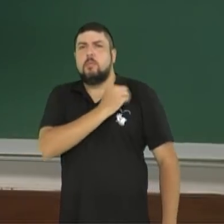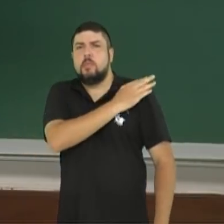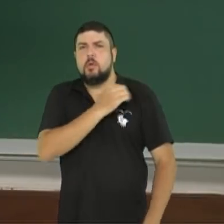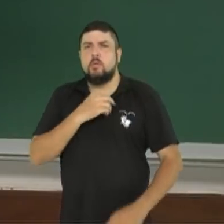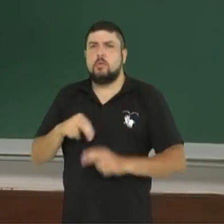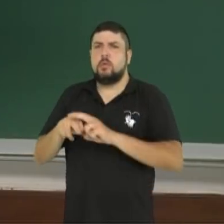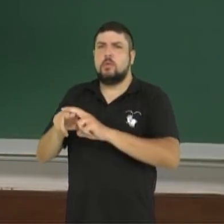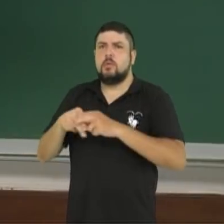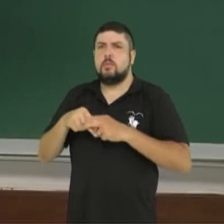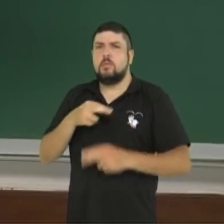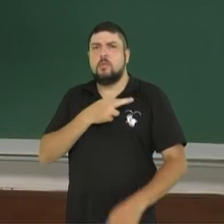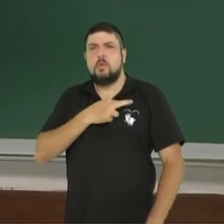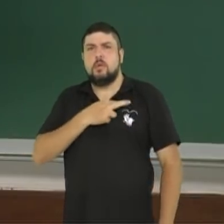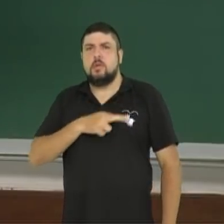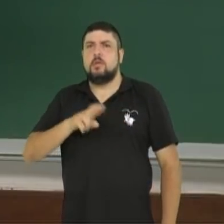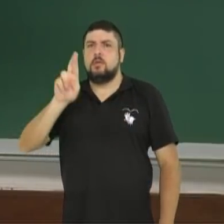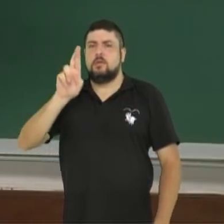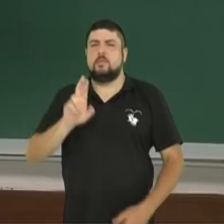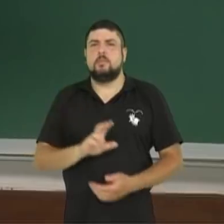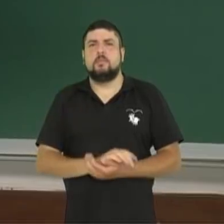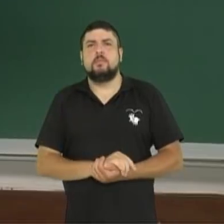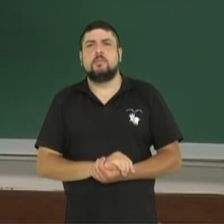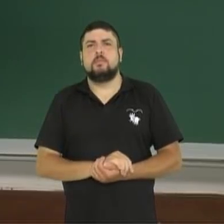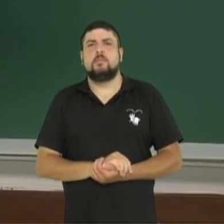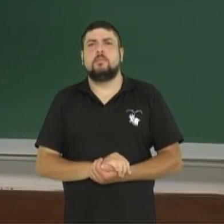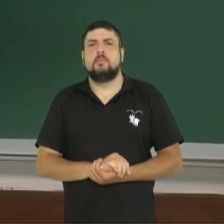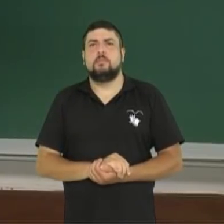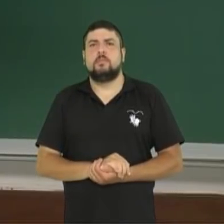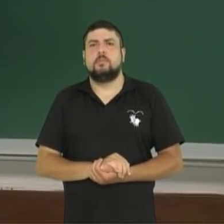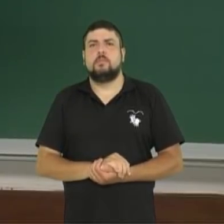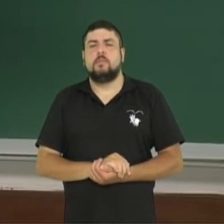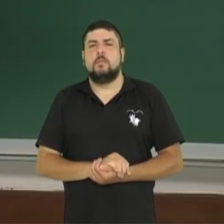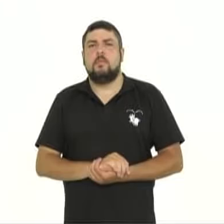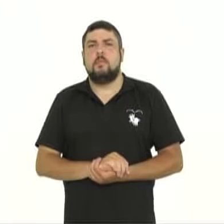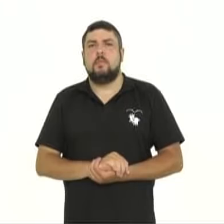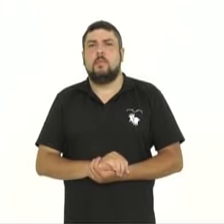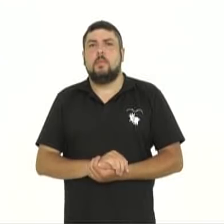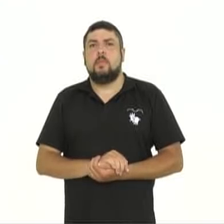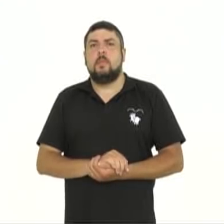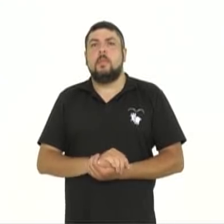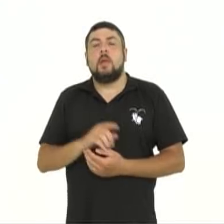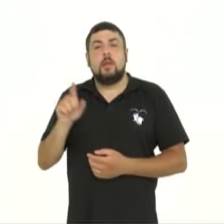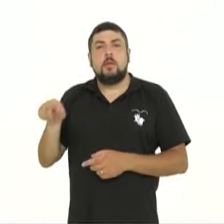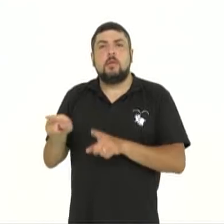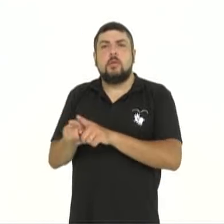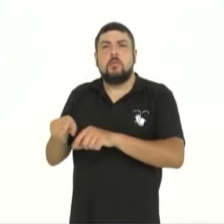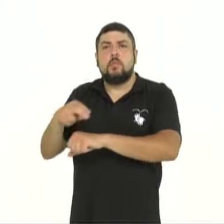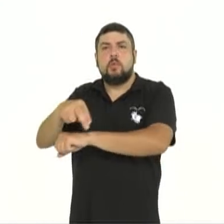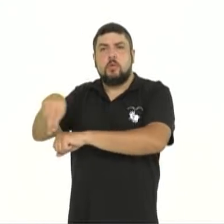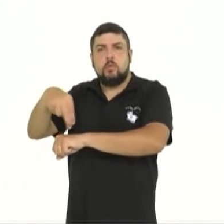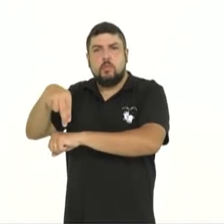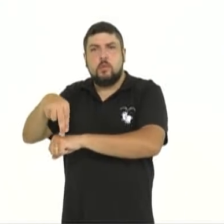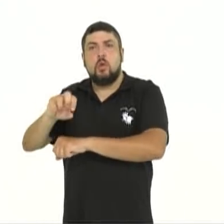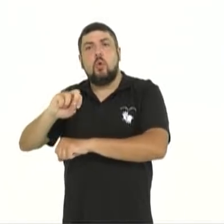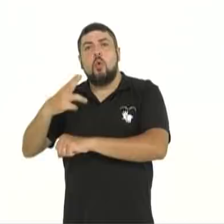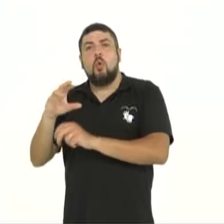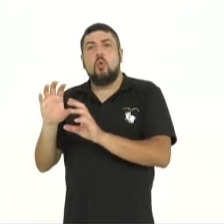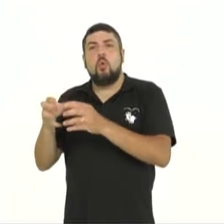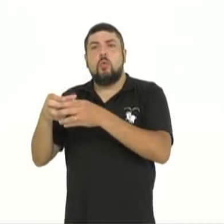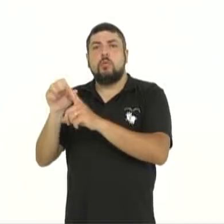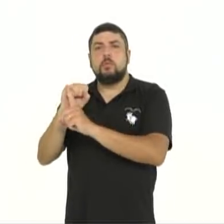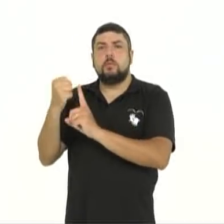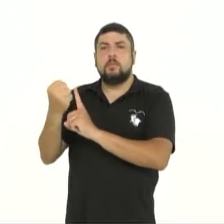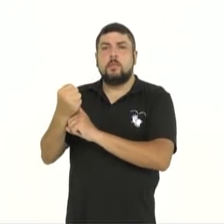muitas vezes em função também da religião, né? Da nacionalidade ou da associação a um determinado grupo social ou